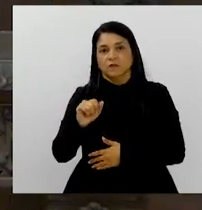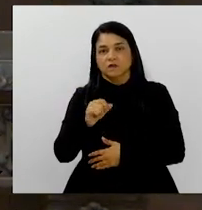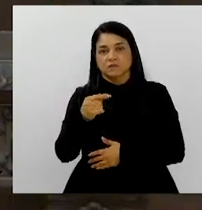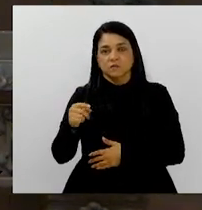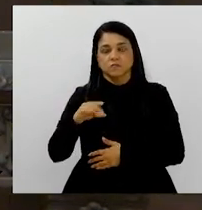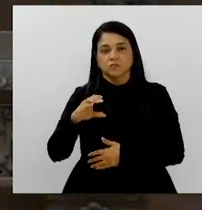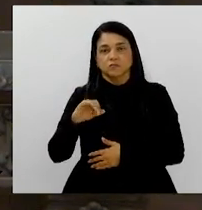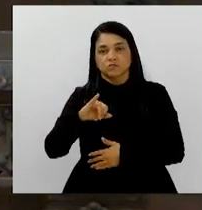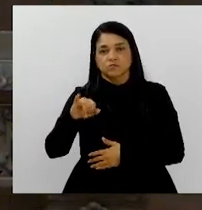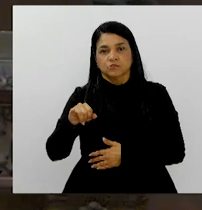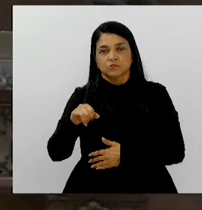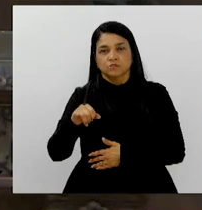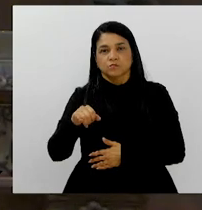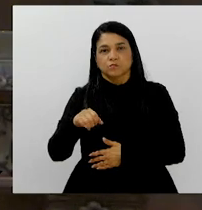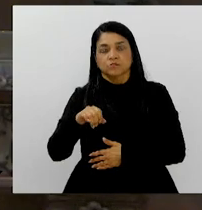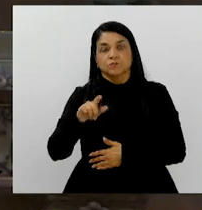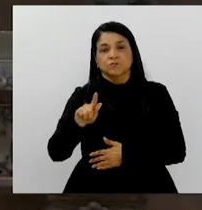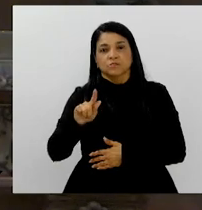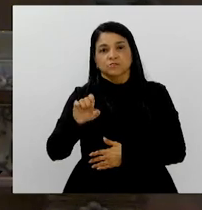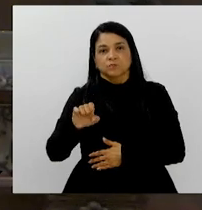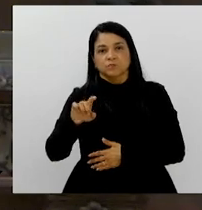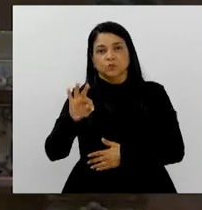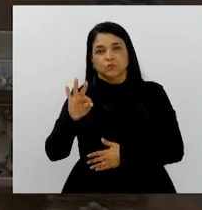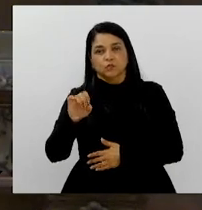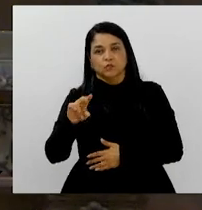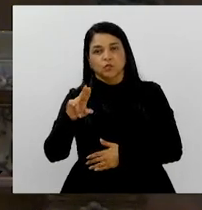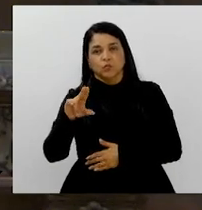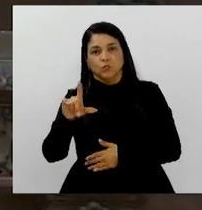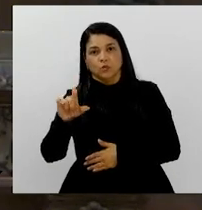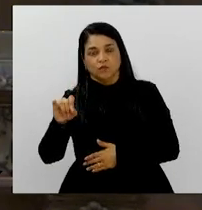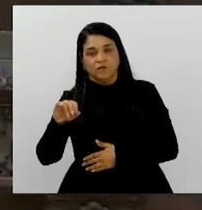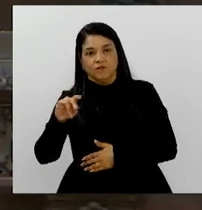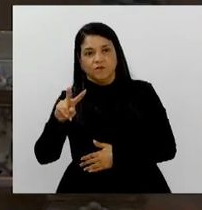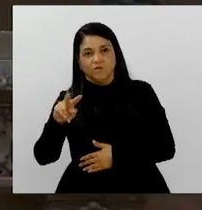maneira direta 11 mil empregos no Estado do Rio de Janeiro,